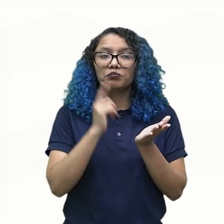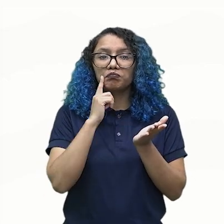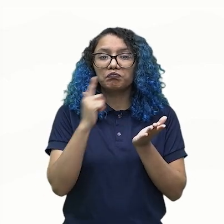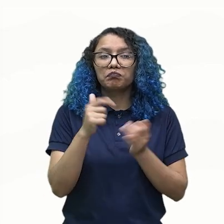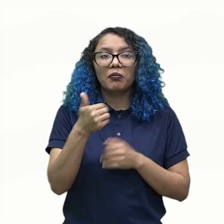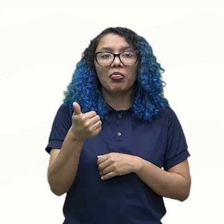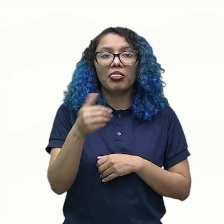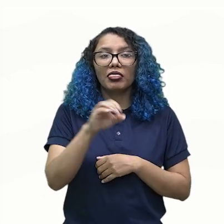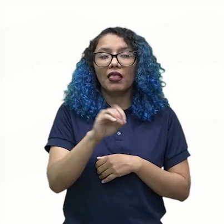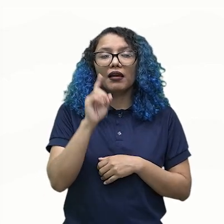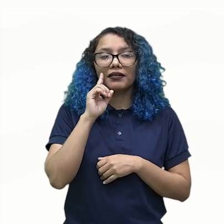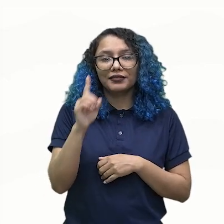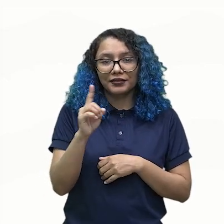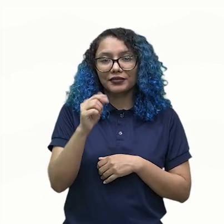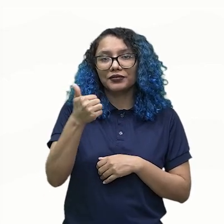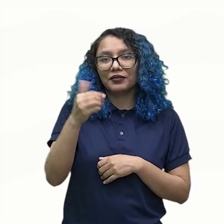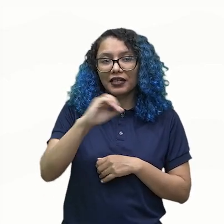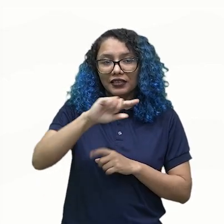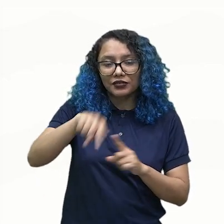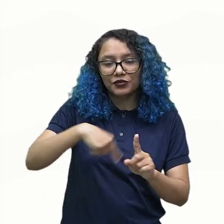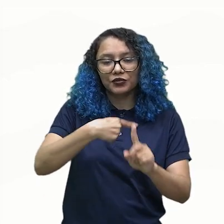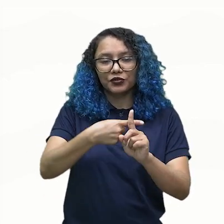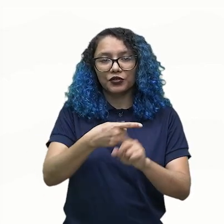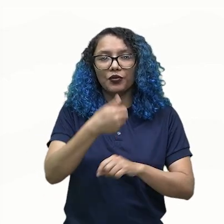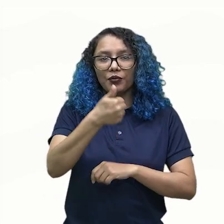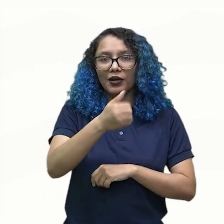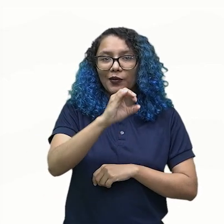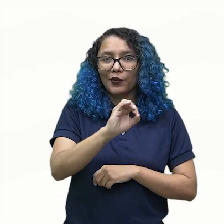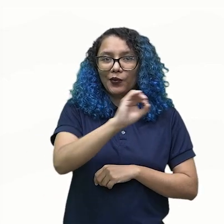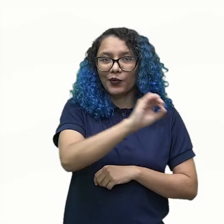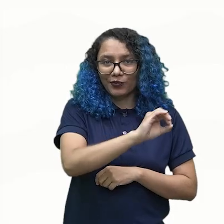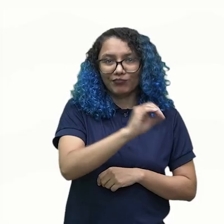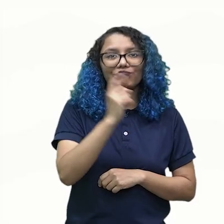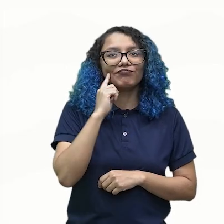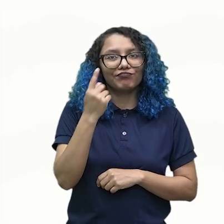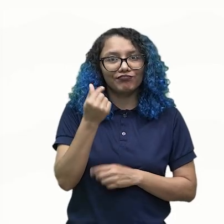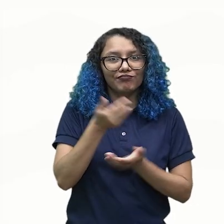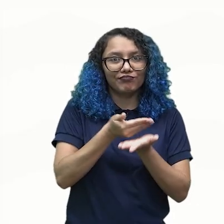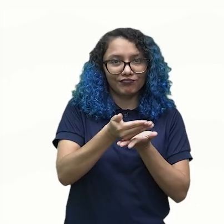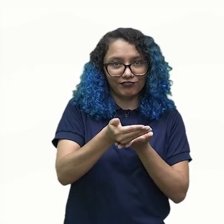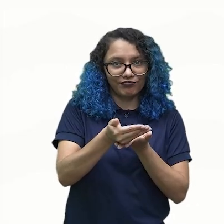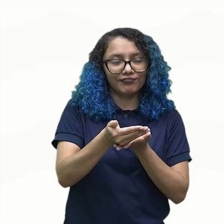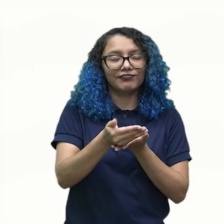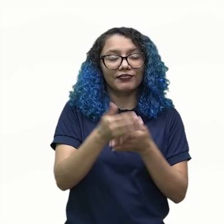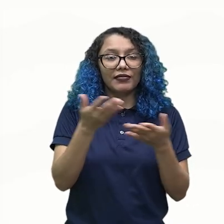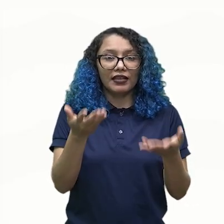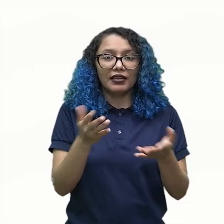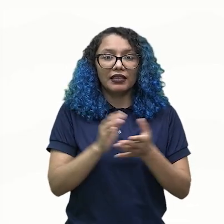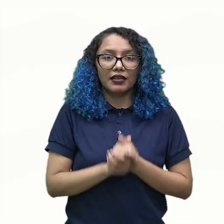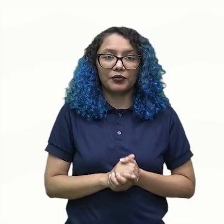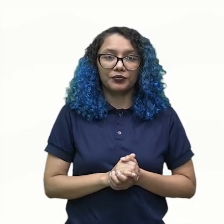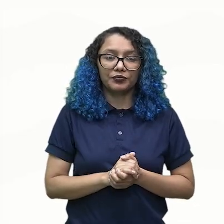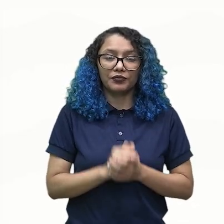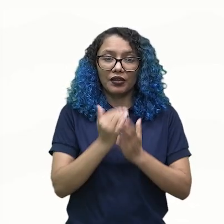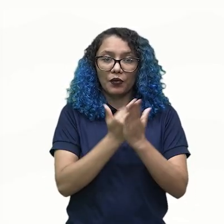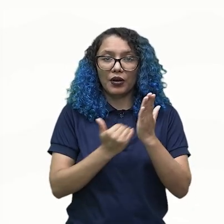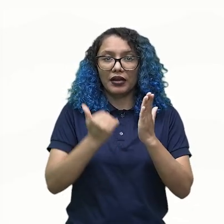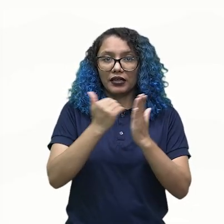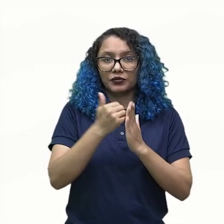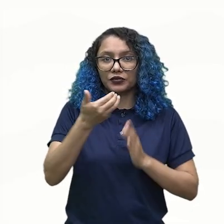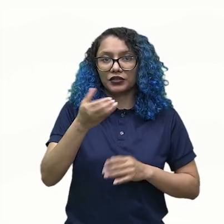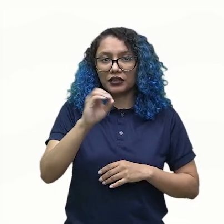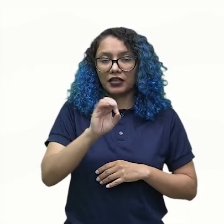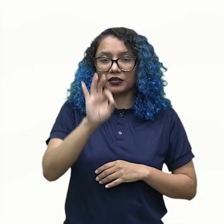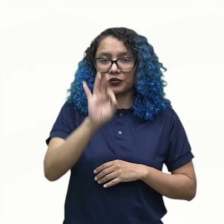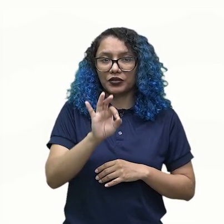E é esse 10 que a gente vai somar ao valor inicial. Então, quer dizer que um acréscimo de